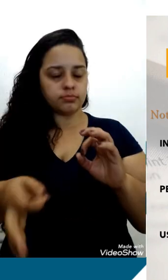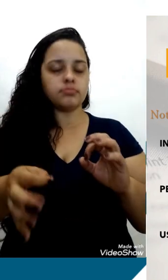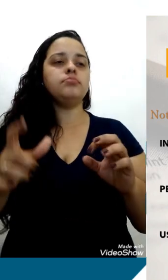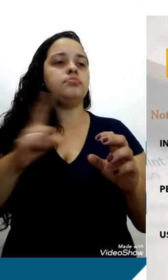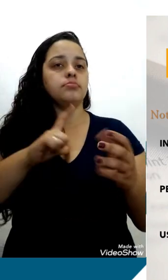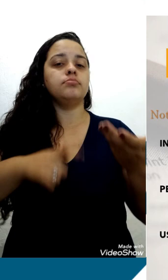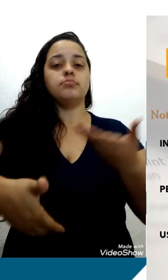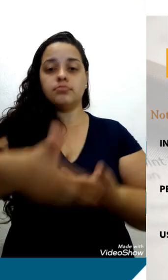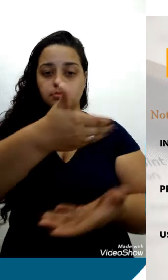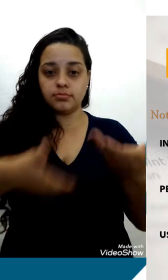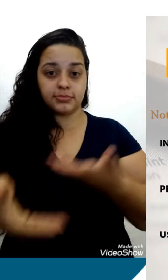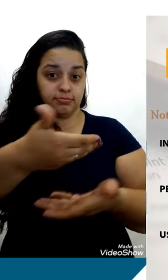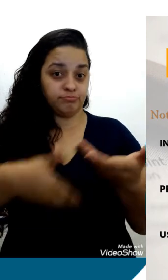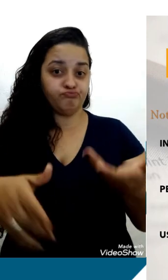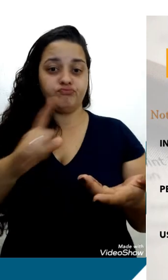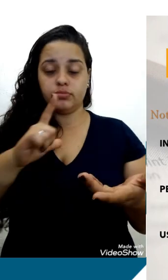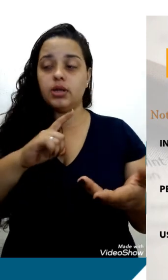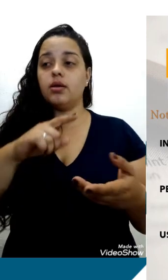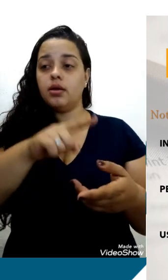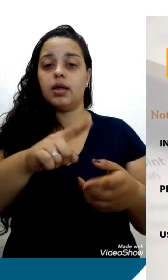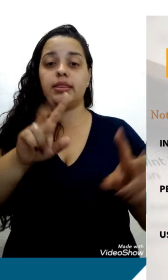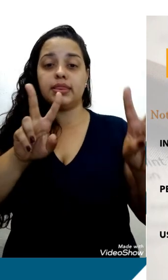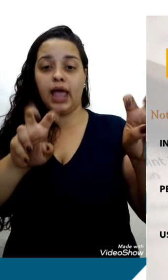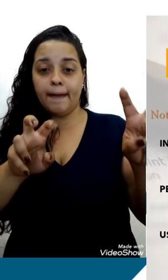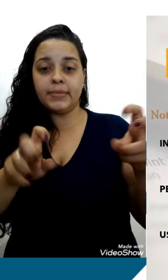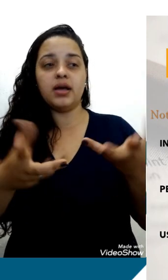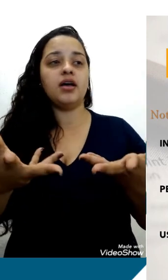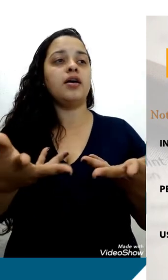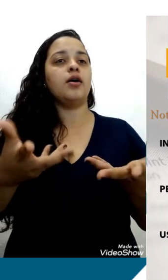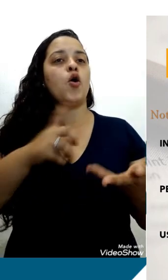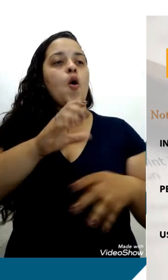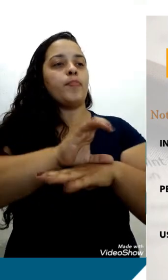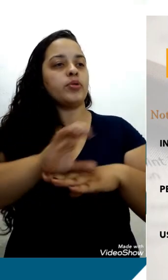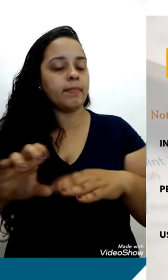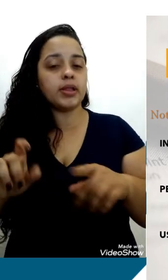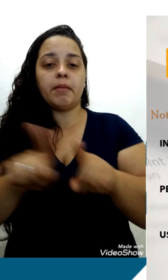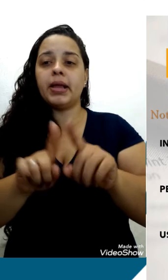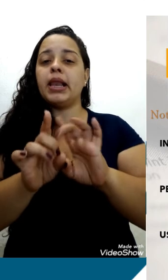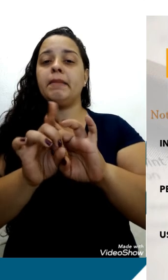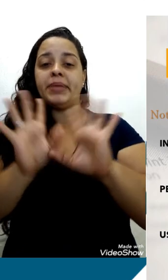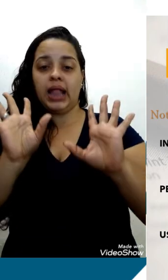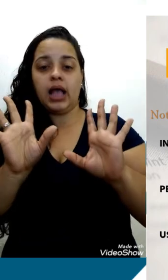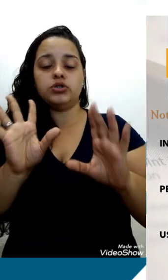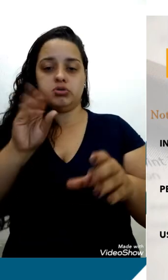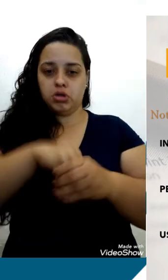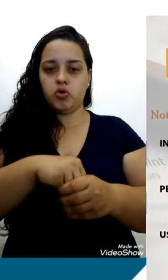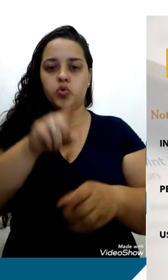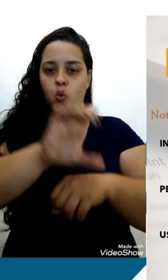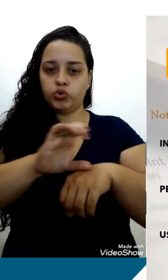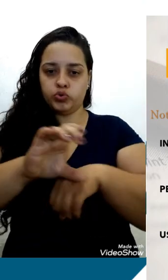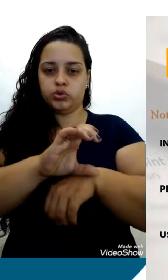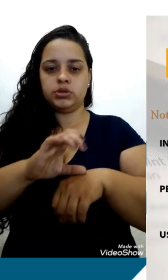relação entre o tema, sobre a manipulação do comportamento, e a questão da liberdade proposta pela Constituição brasileira